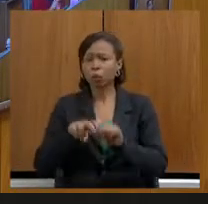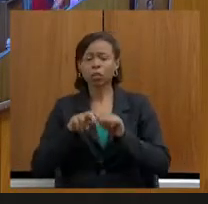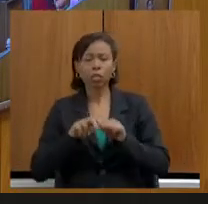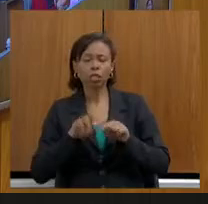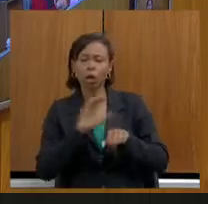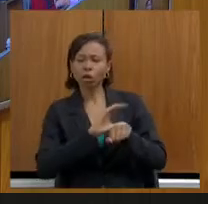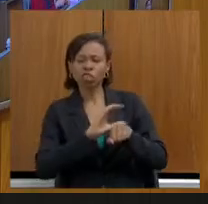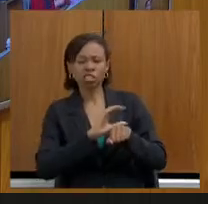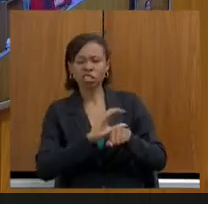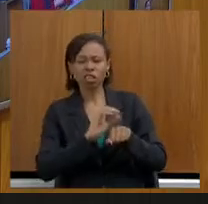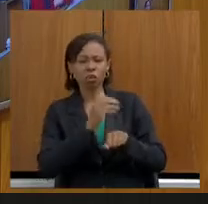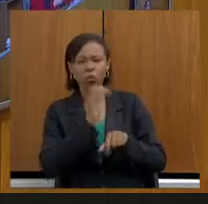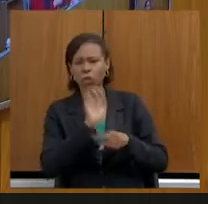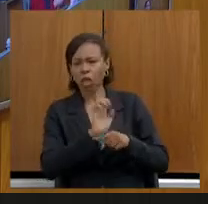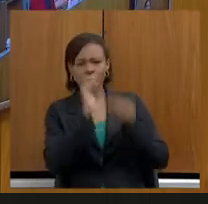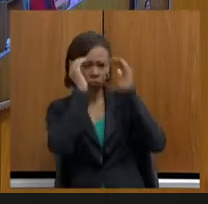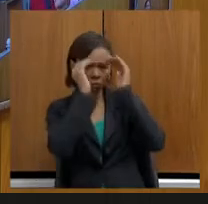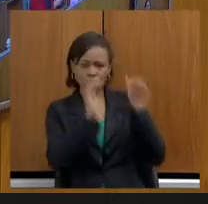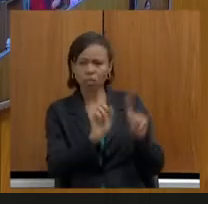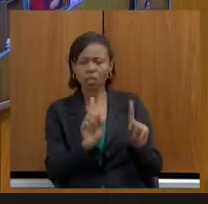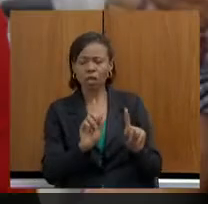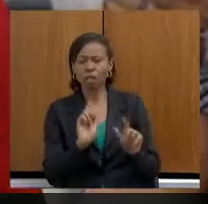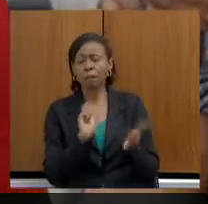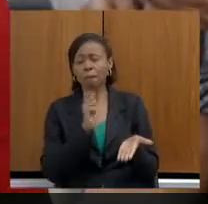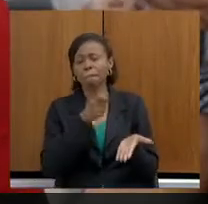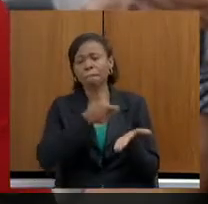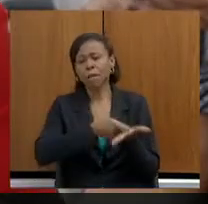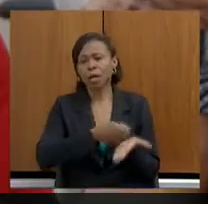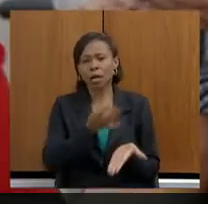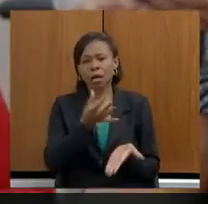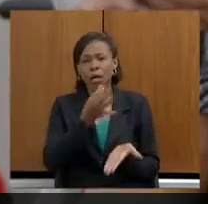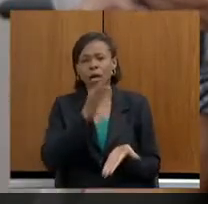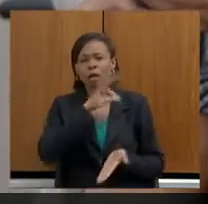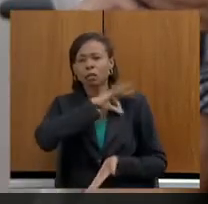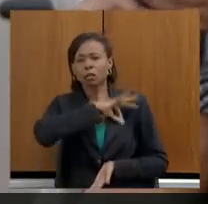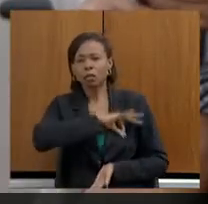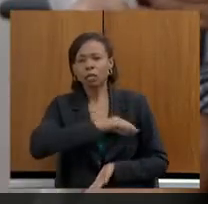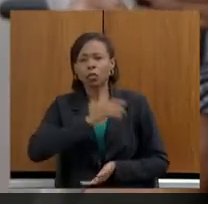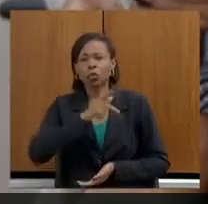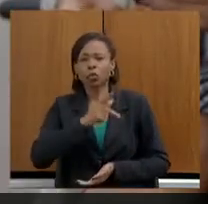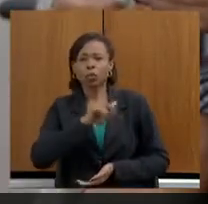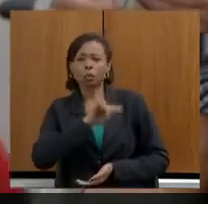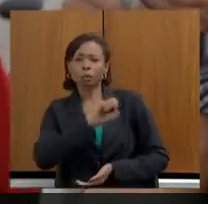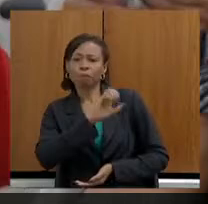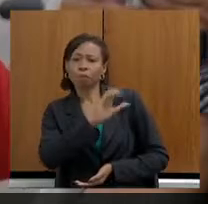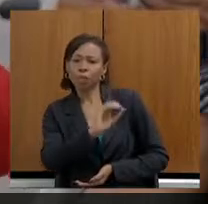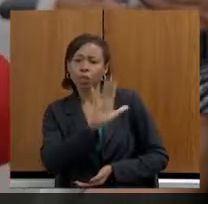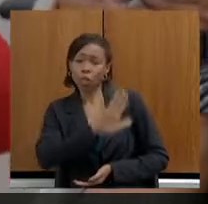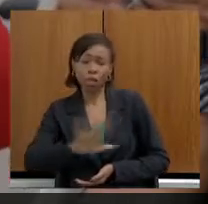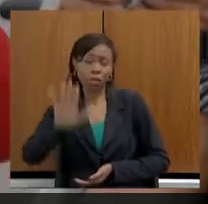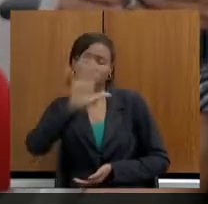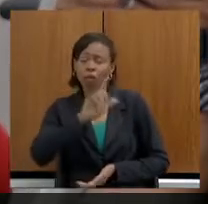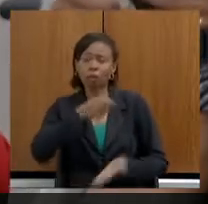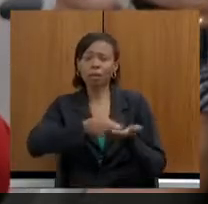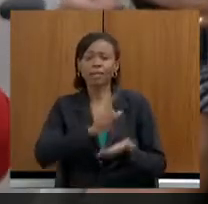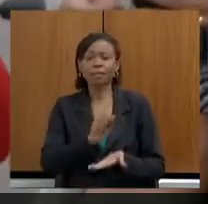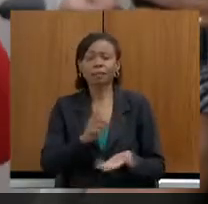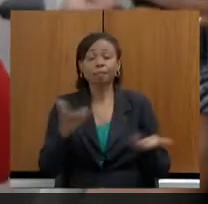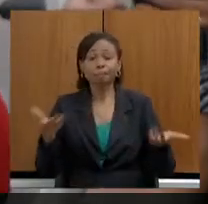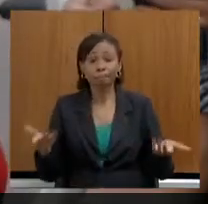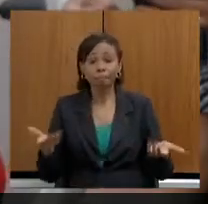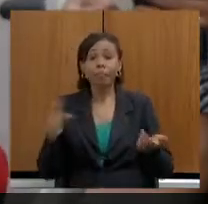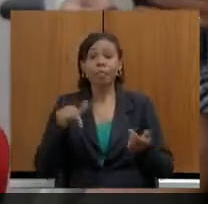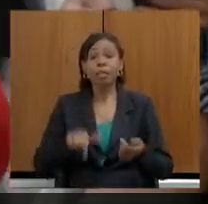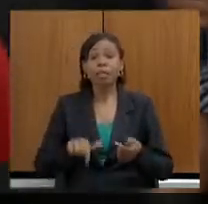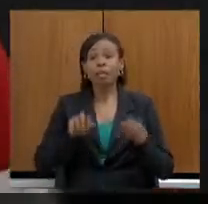e pagar o e pagar os reajustes do piso salarial profissional nacional e fica na máxima do